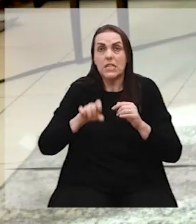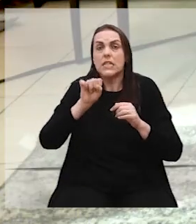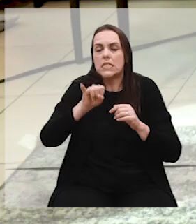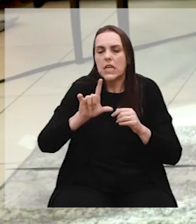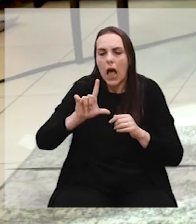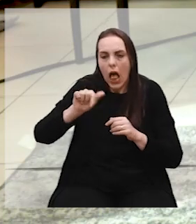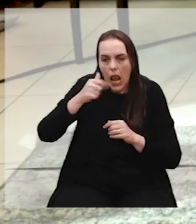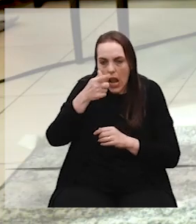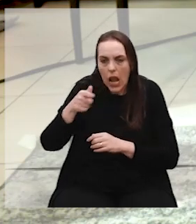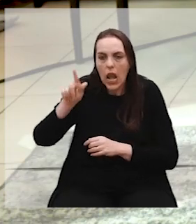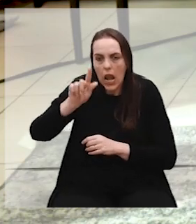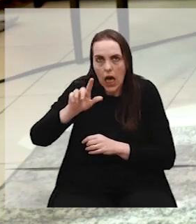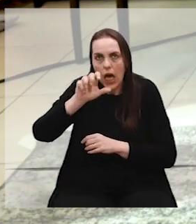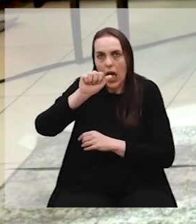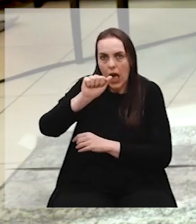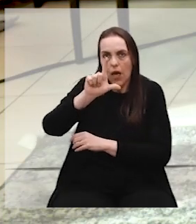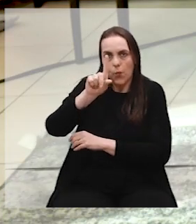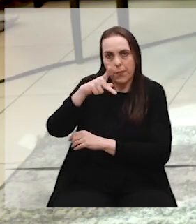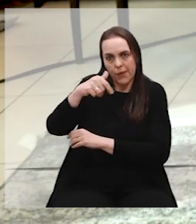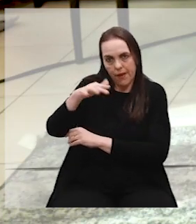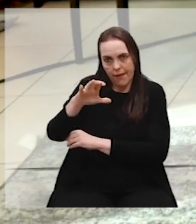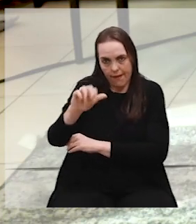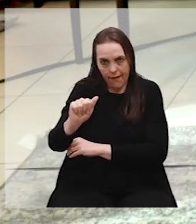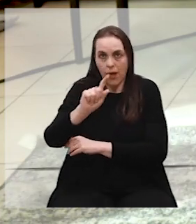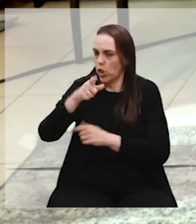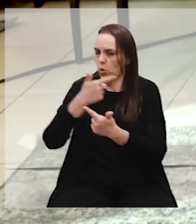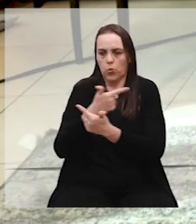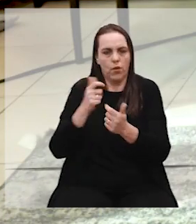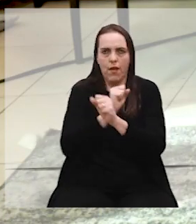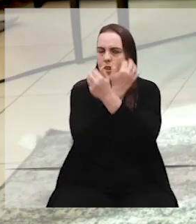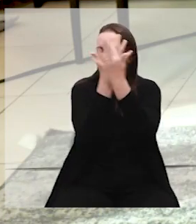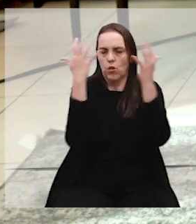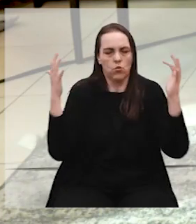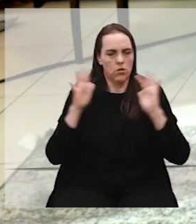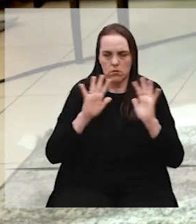de alpaca, e não existe alpaca na natureza, a alpaca ela